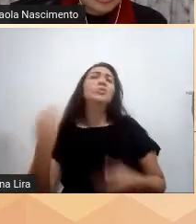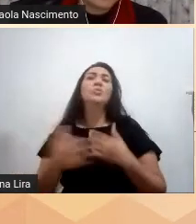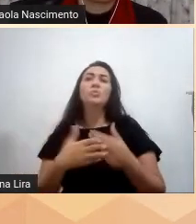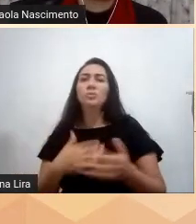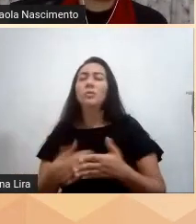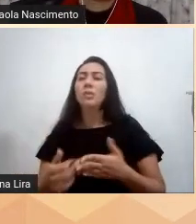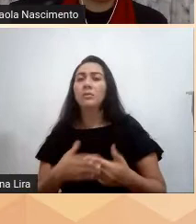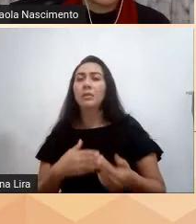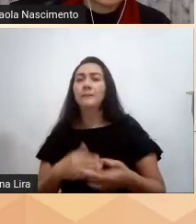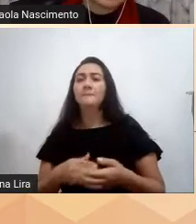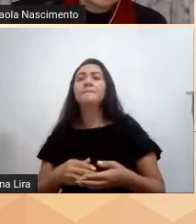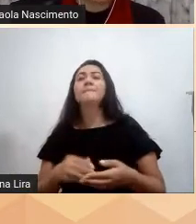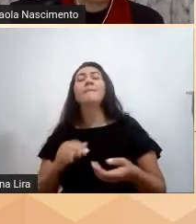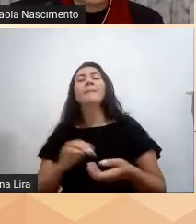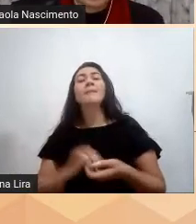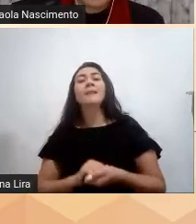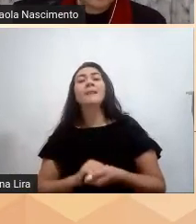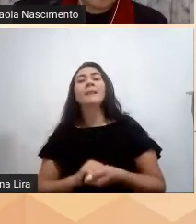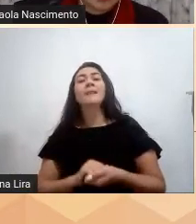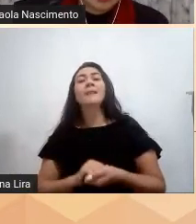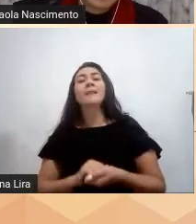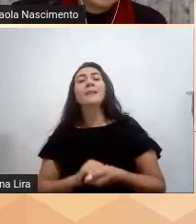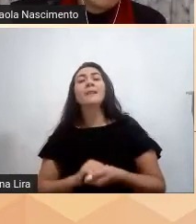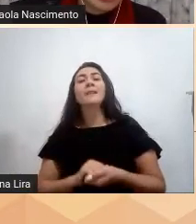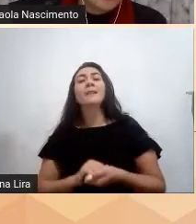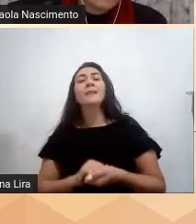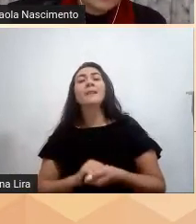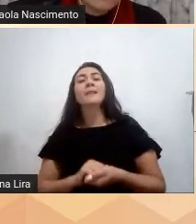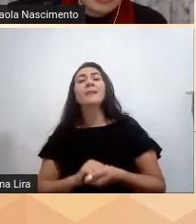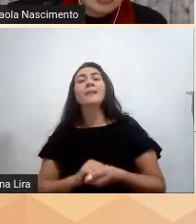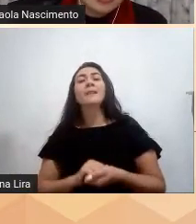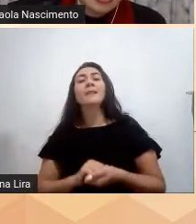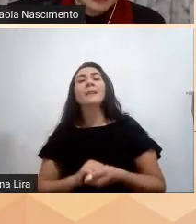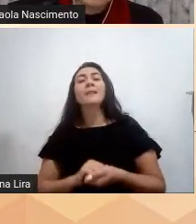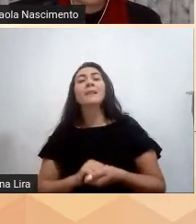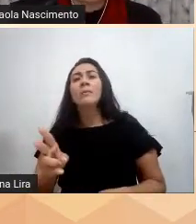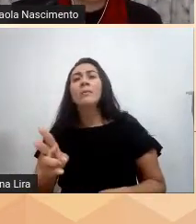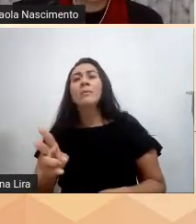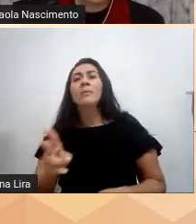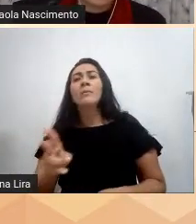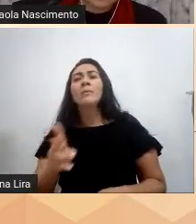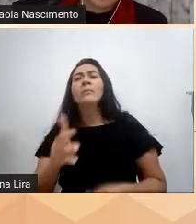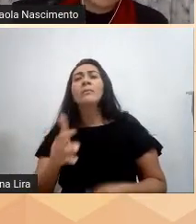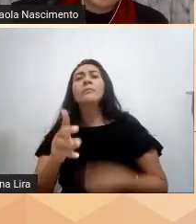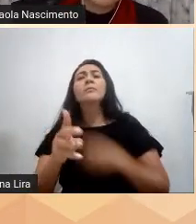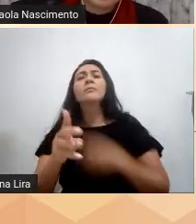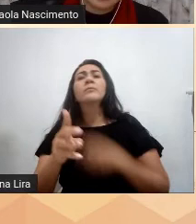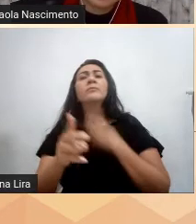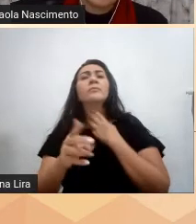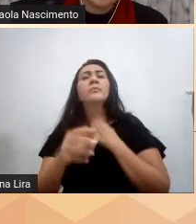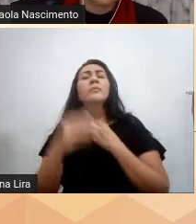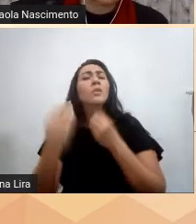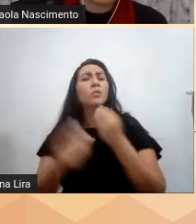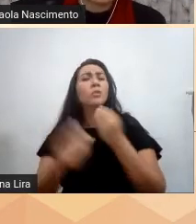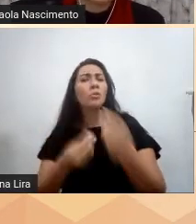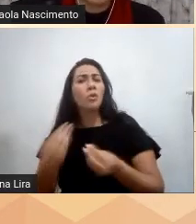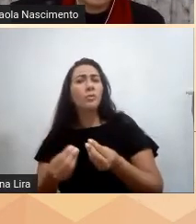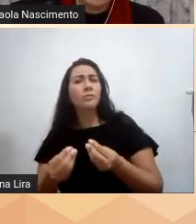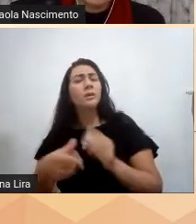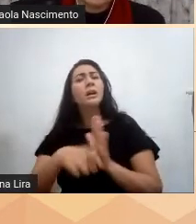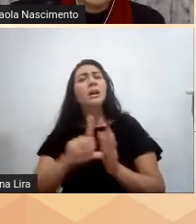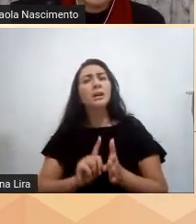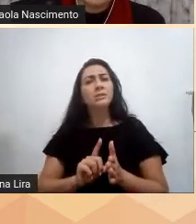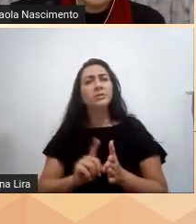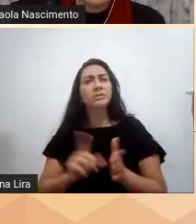Seguindo adiante, democratização de acesso. Nada impede de você fazer as suas ações, as suas atividades na unidade de